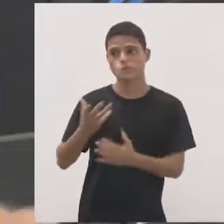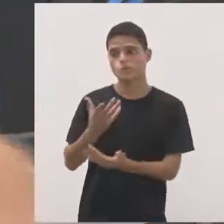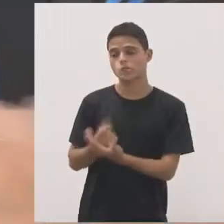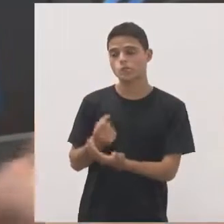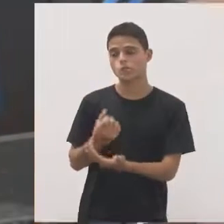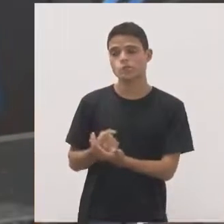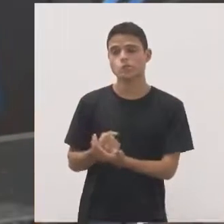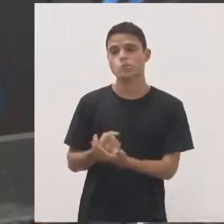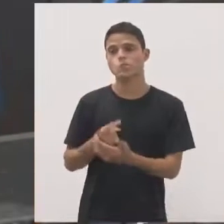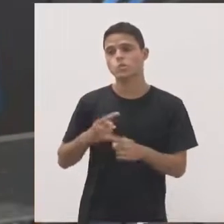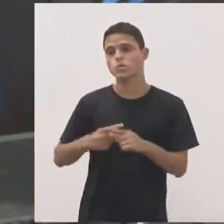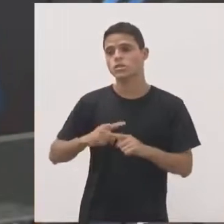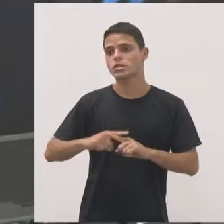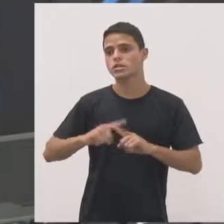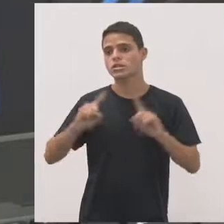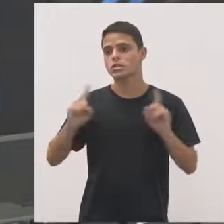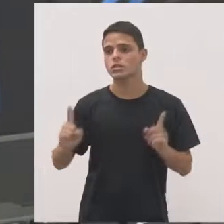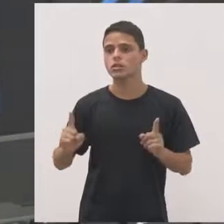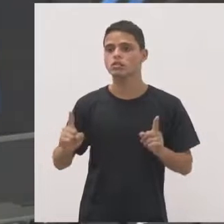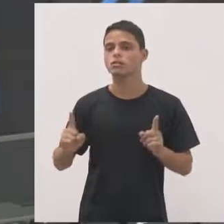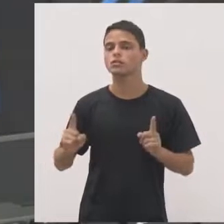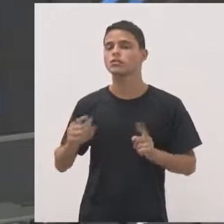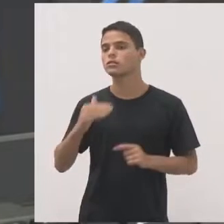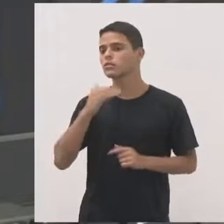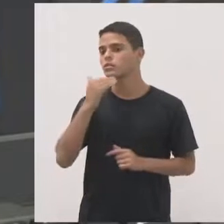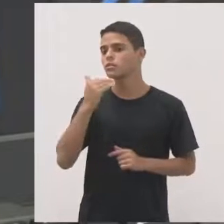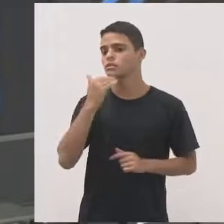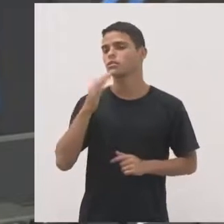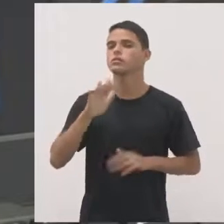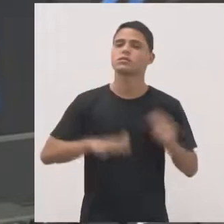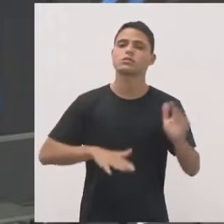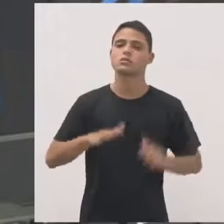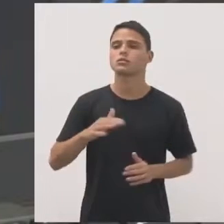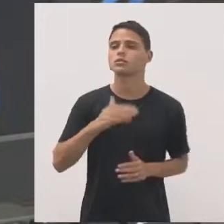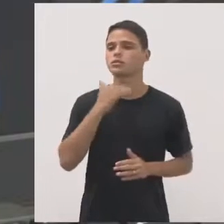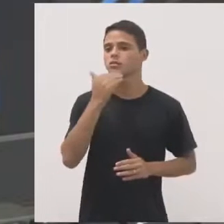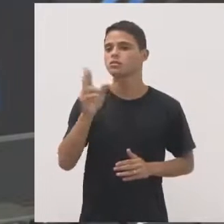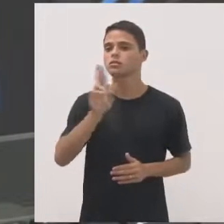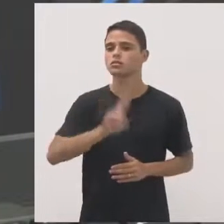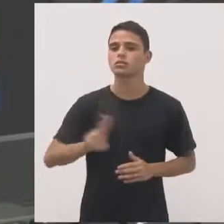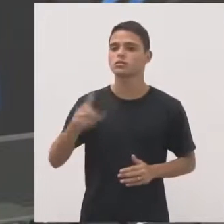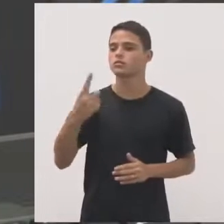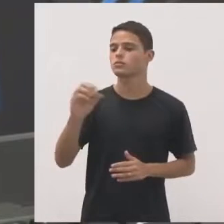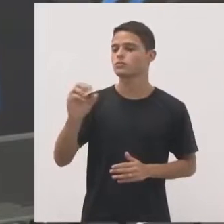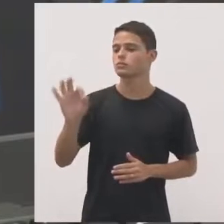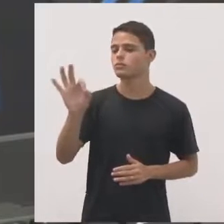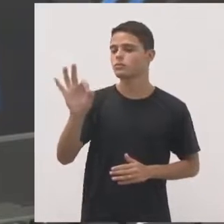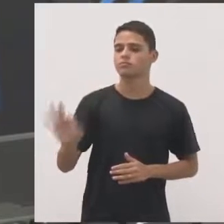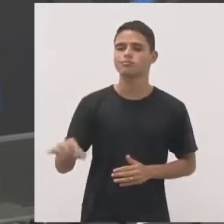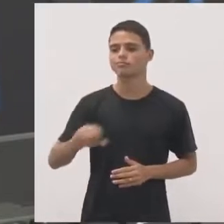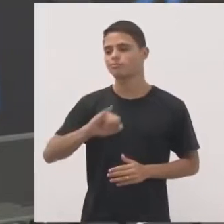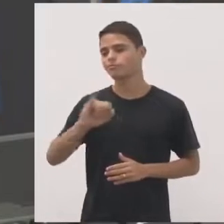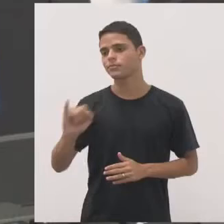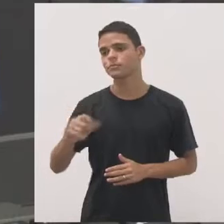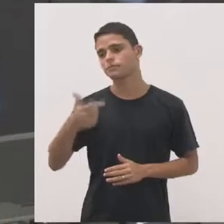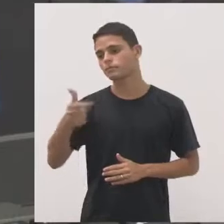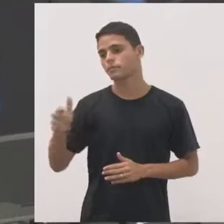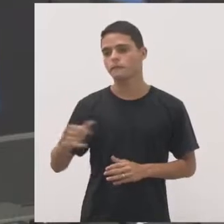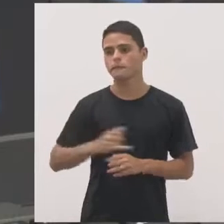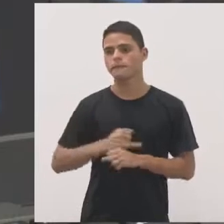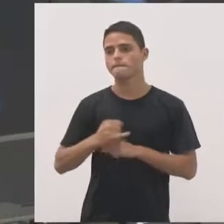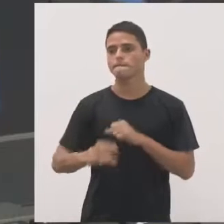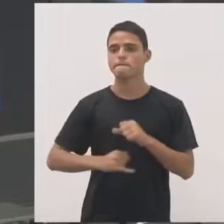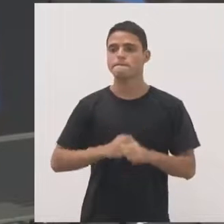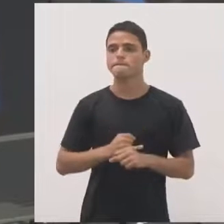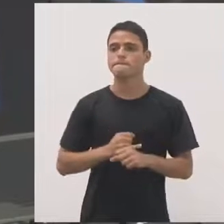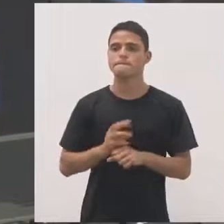mas o problema é que ele... Digamos que não dá para usar 100% se você não tiver Wi-Fi, né? Por conta do armazenamento, né? Sim,